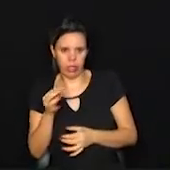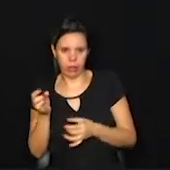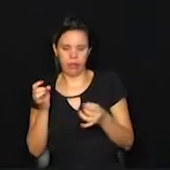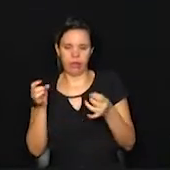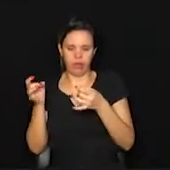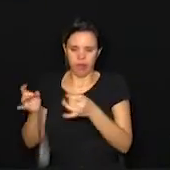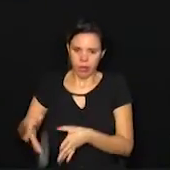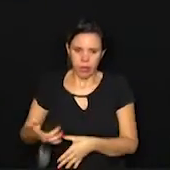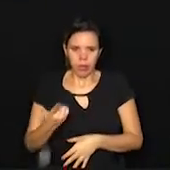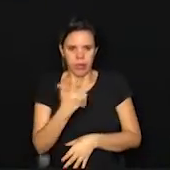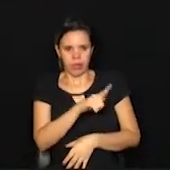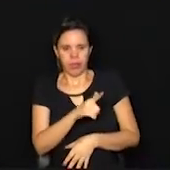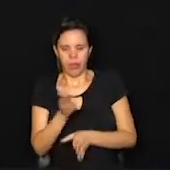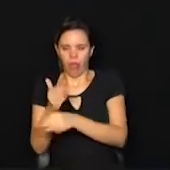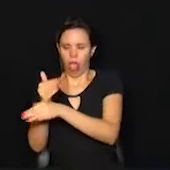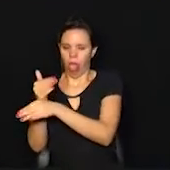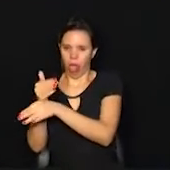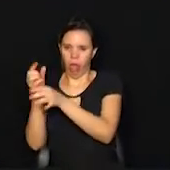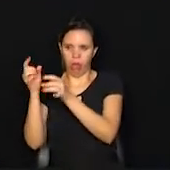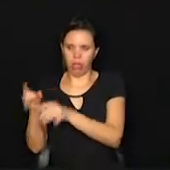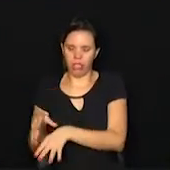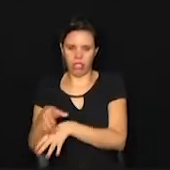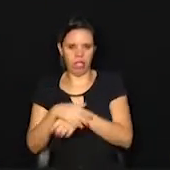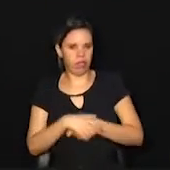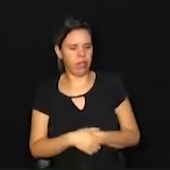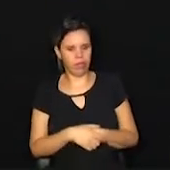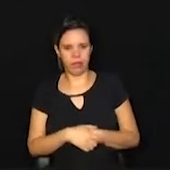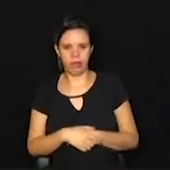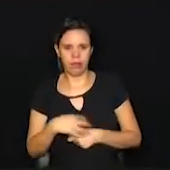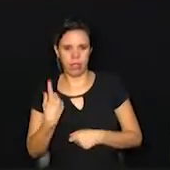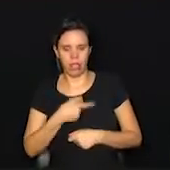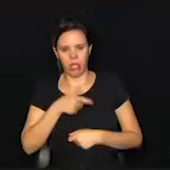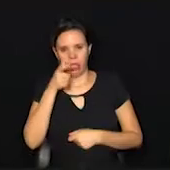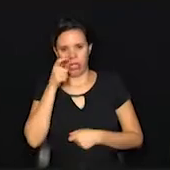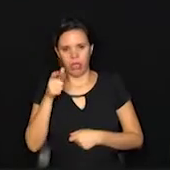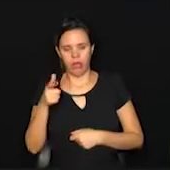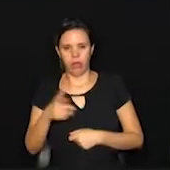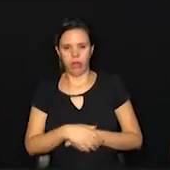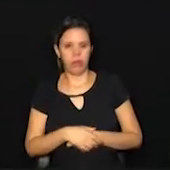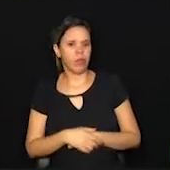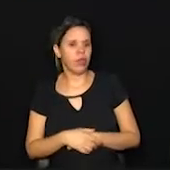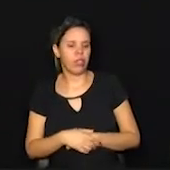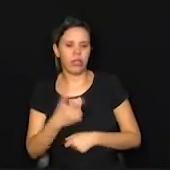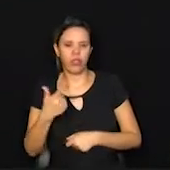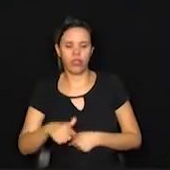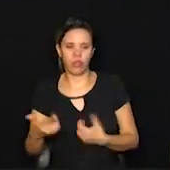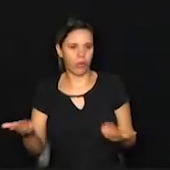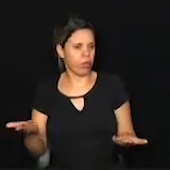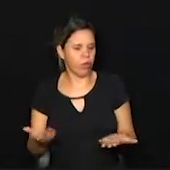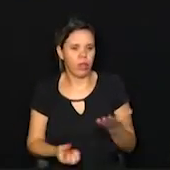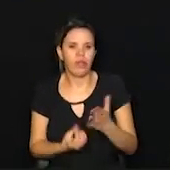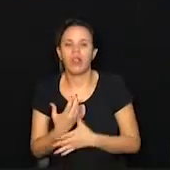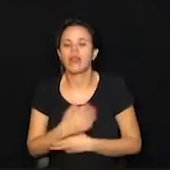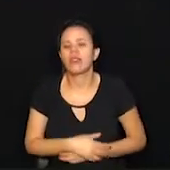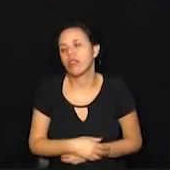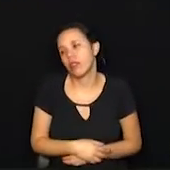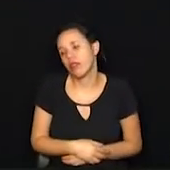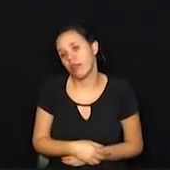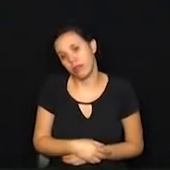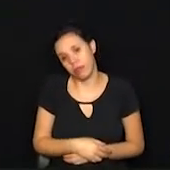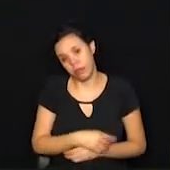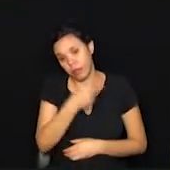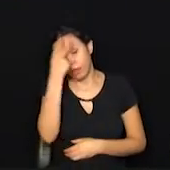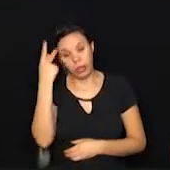deixaram a zorra a zorra reais é o que nós vamos ver mais cedo ou mais tarde de novo agora né porque isso